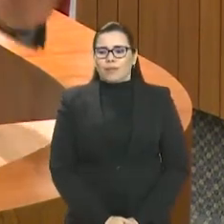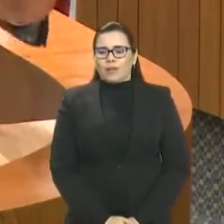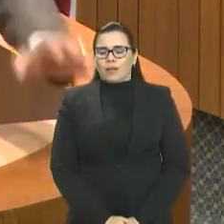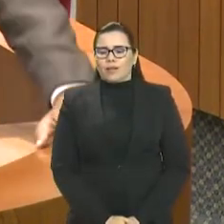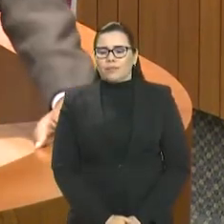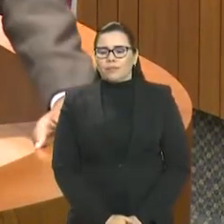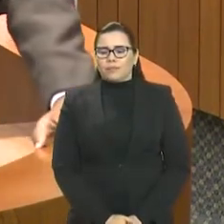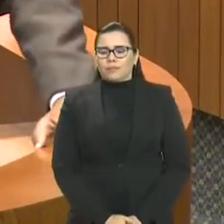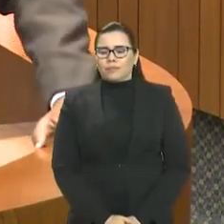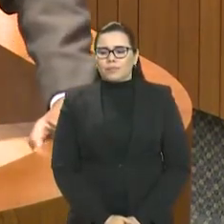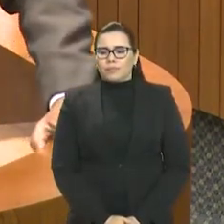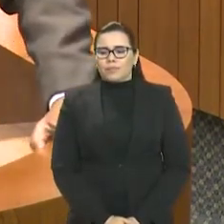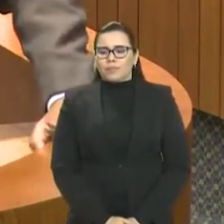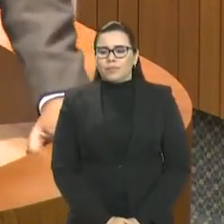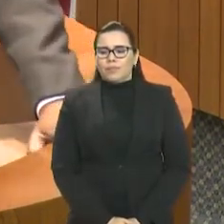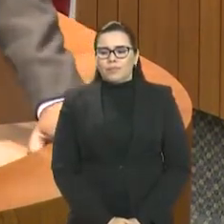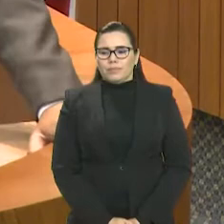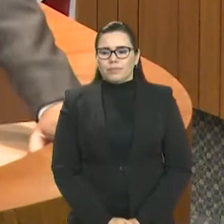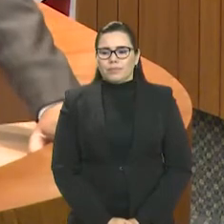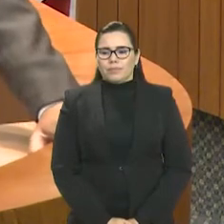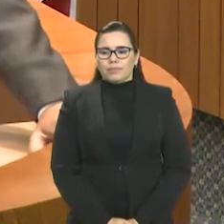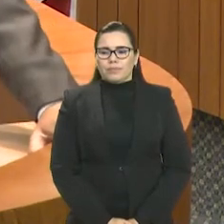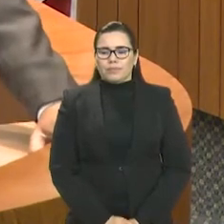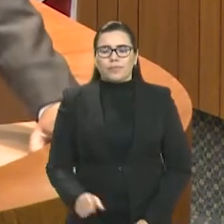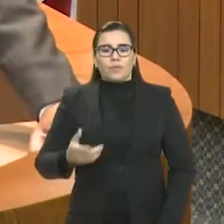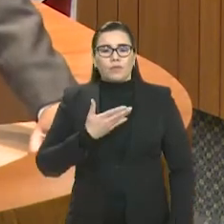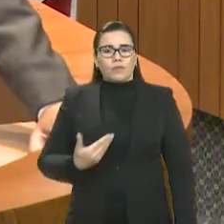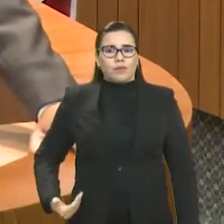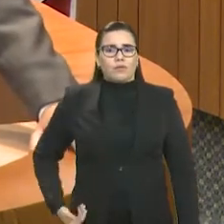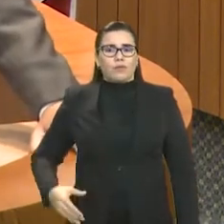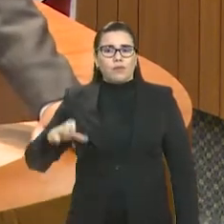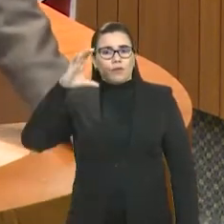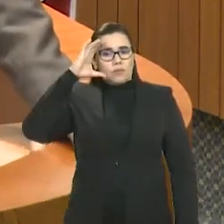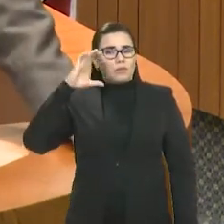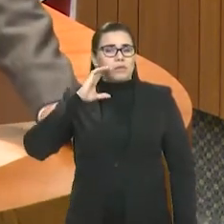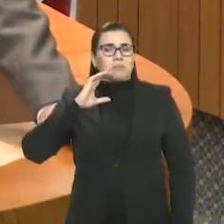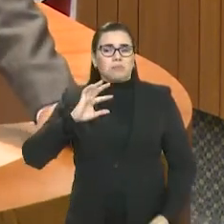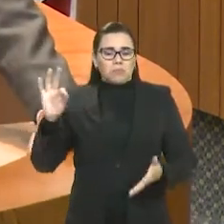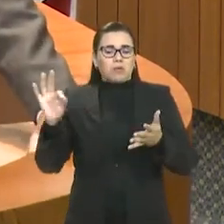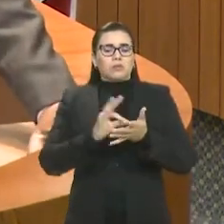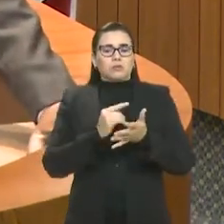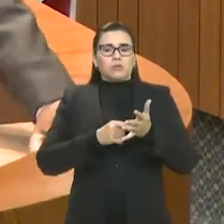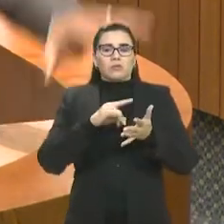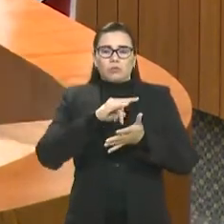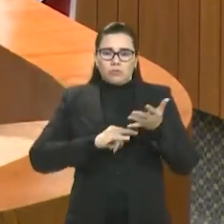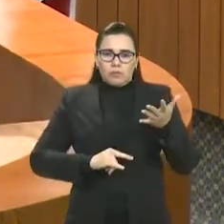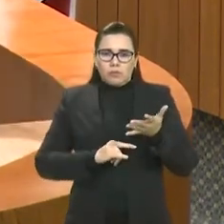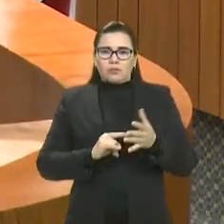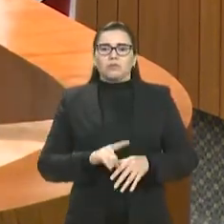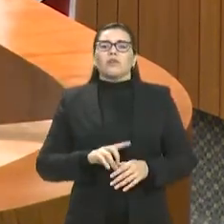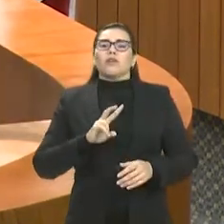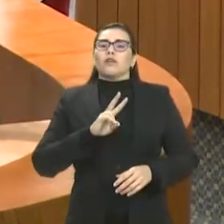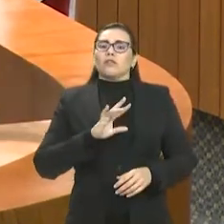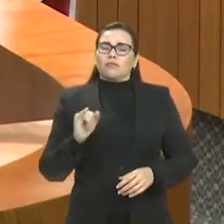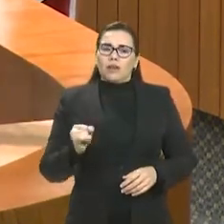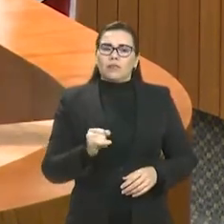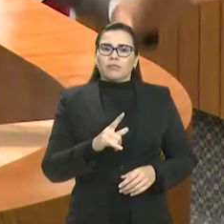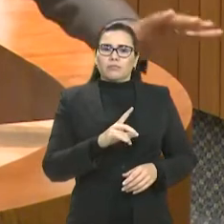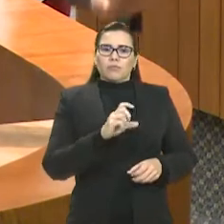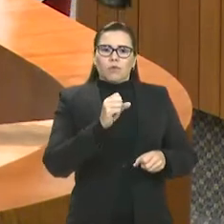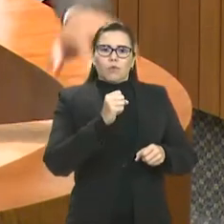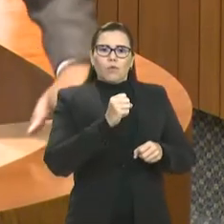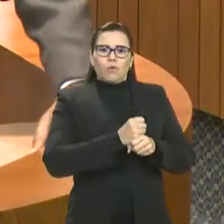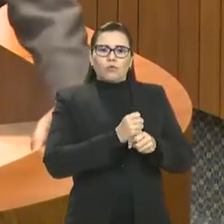também os moradores. E o governador Brandão assinou a ordem de serviço da implantação, a reforma do prédio, que já